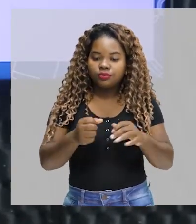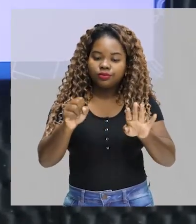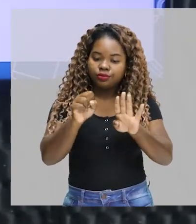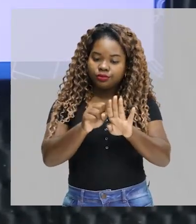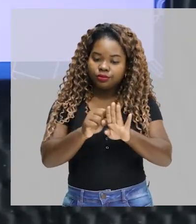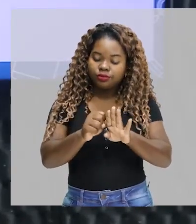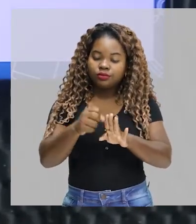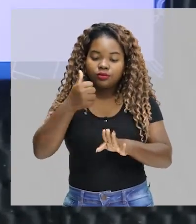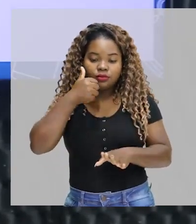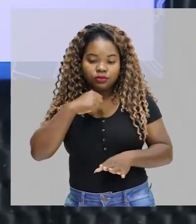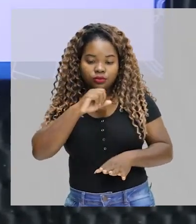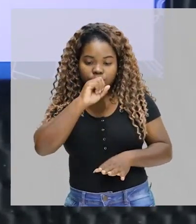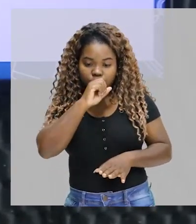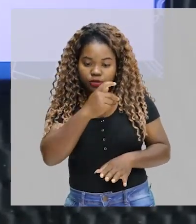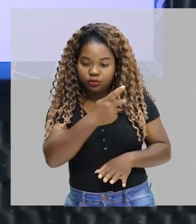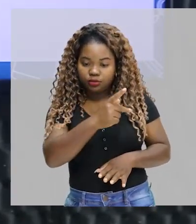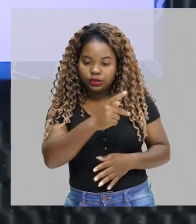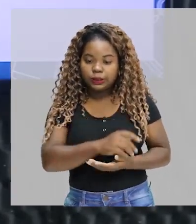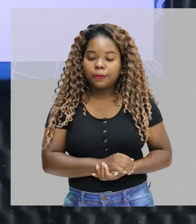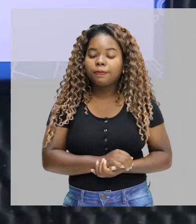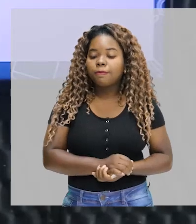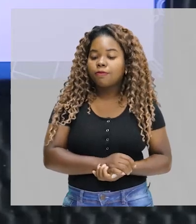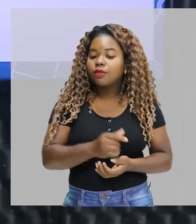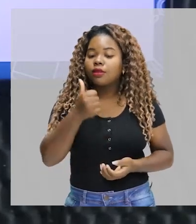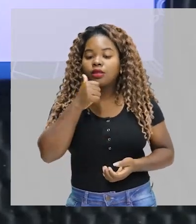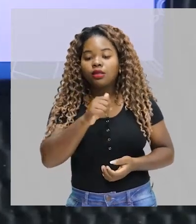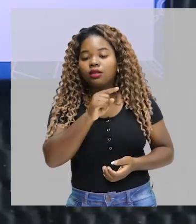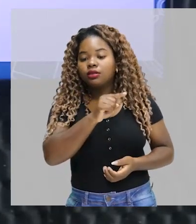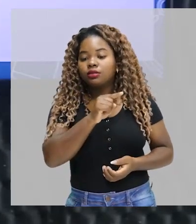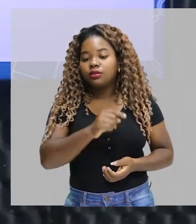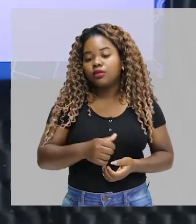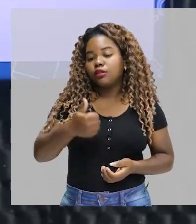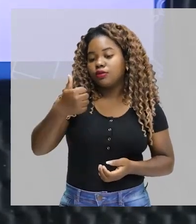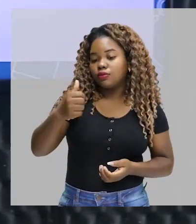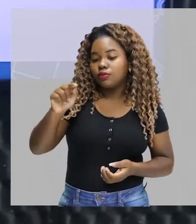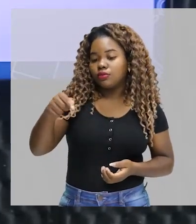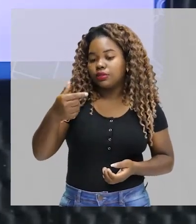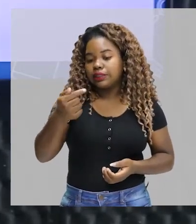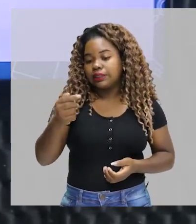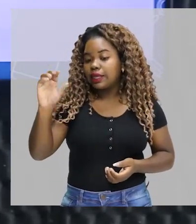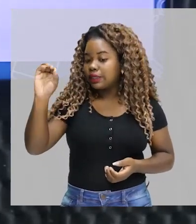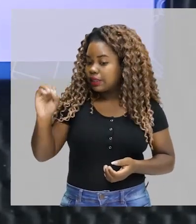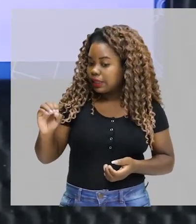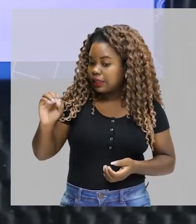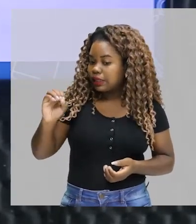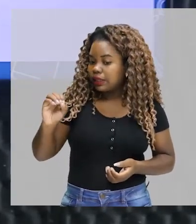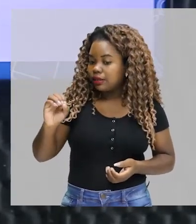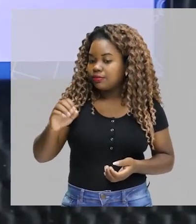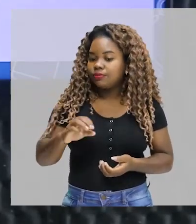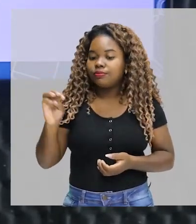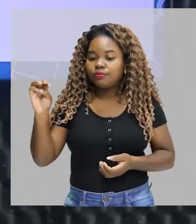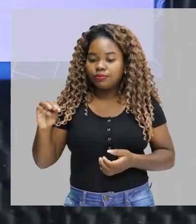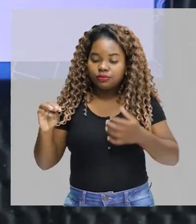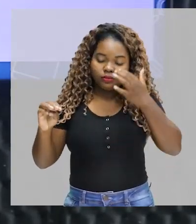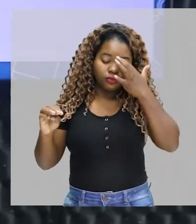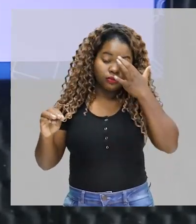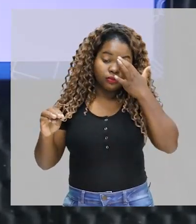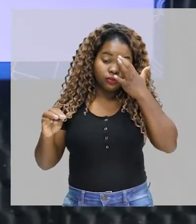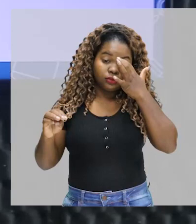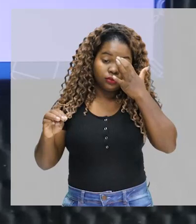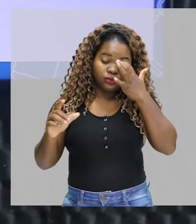mãe dele. Ela tem 1,70 de altura. Então, eu faço referência a